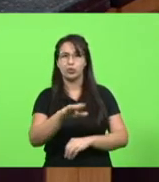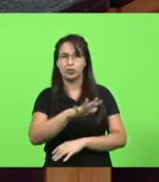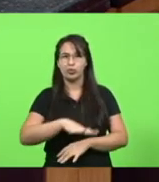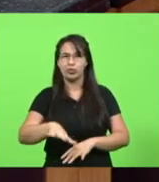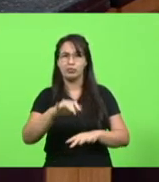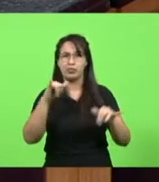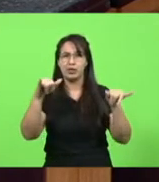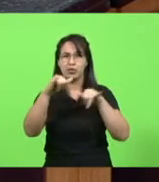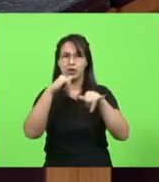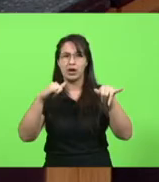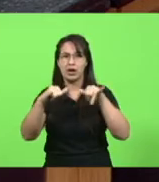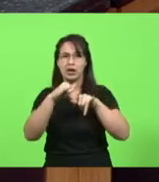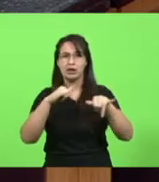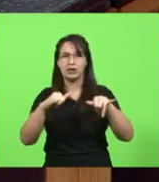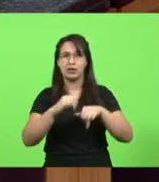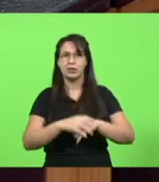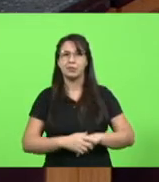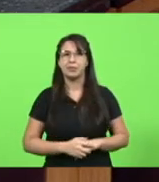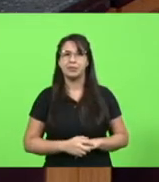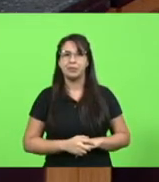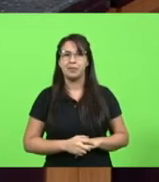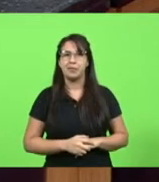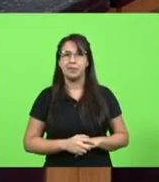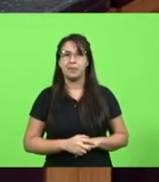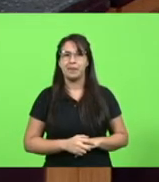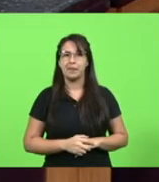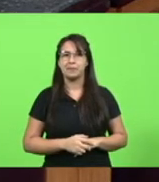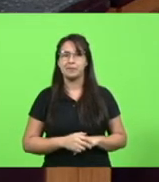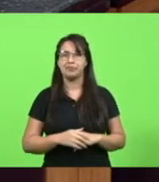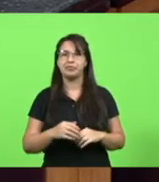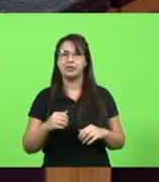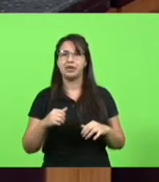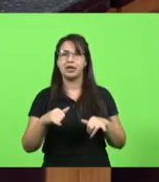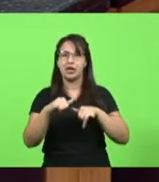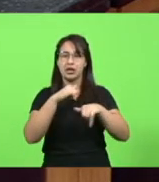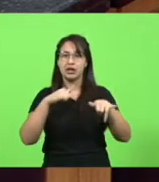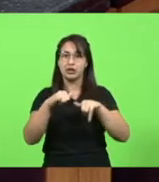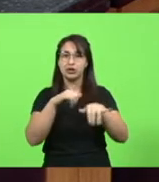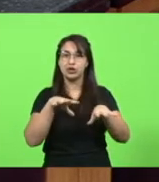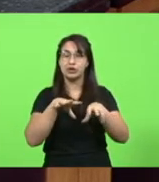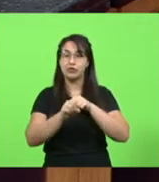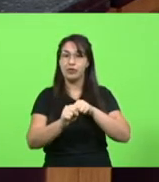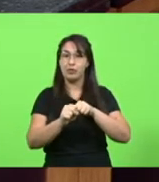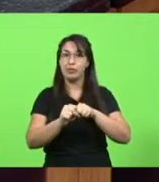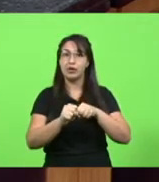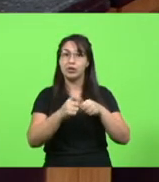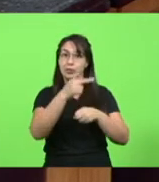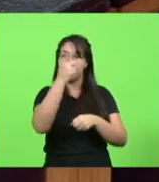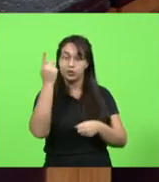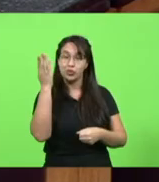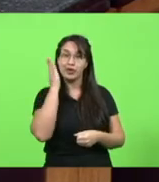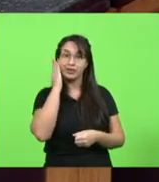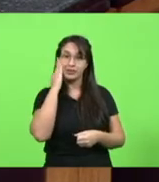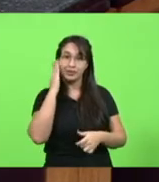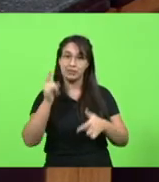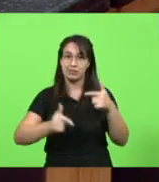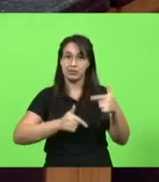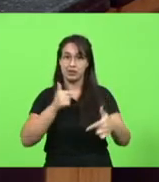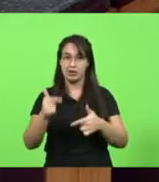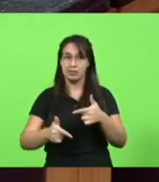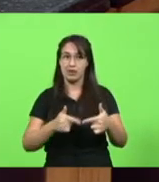de trabalho com carvão, com energia, formando mão de obra qualificada para esse trabalho. Entendo que o sul de Santa